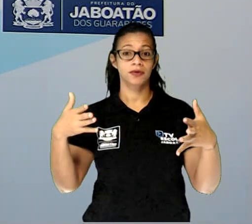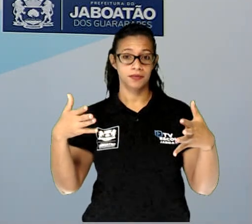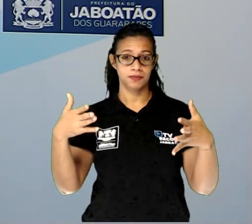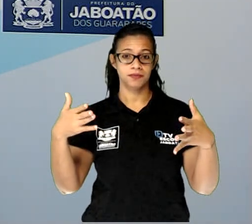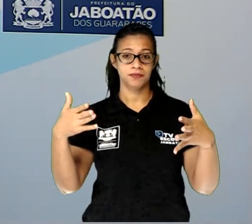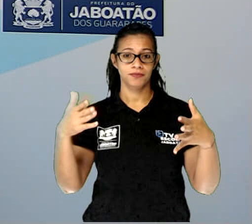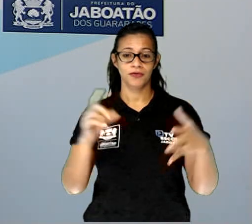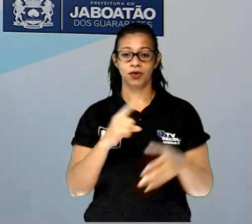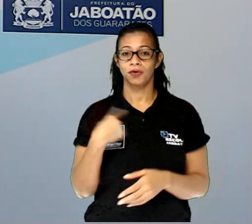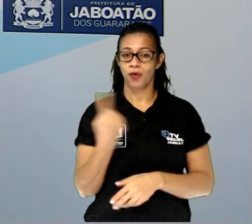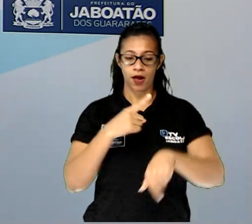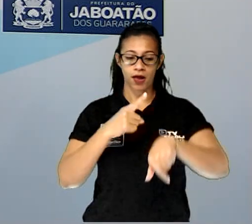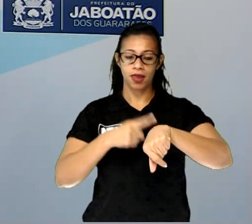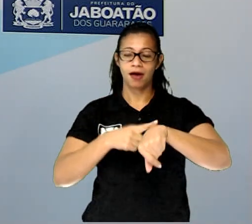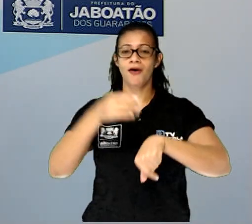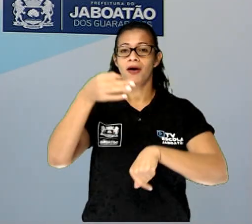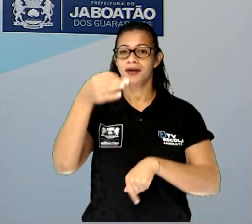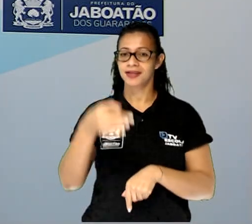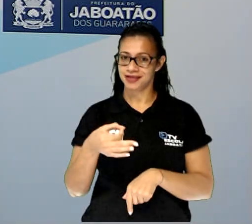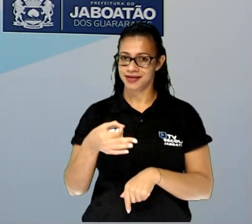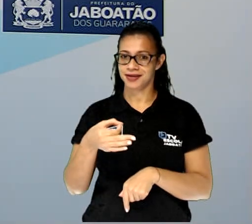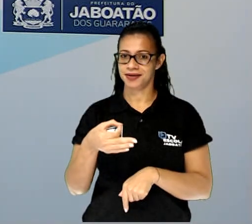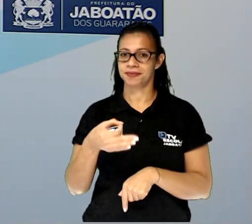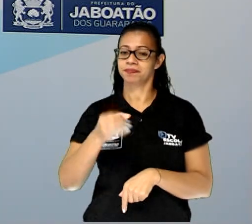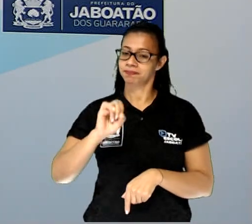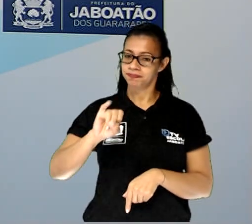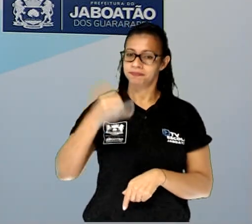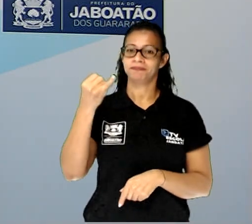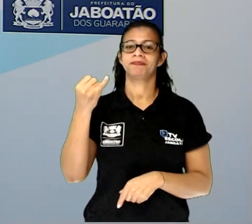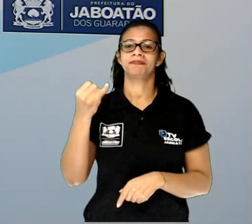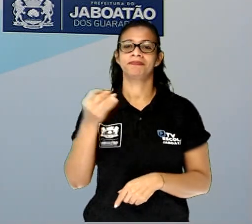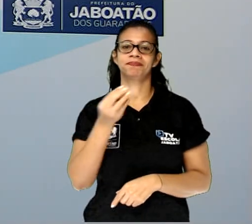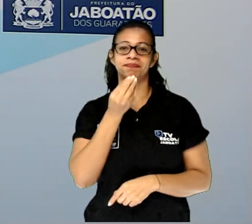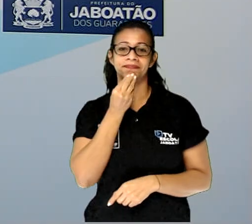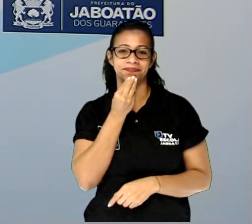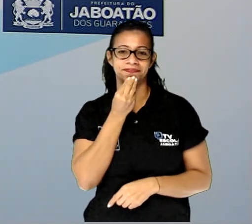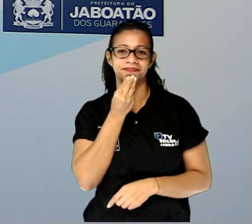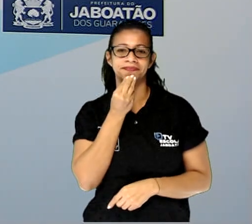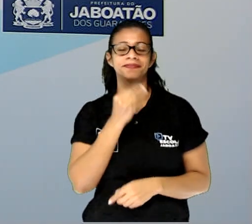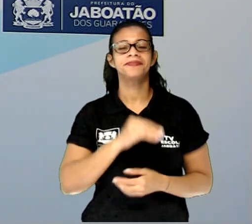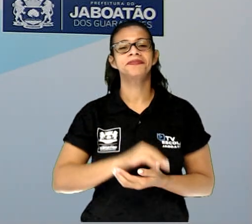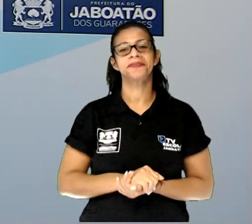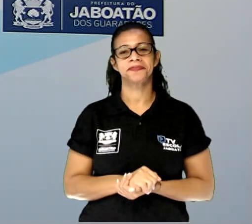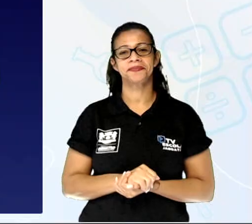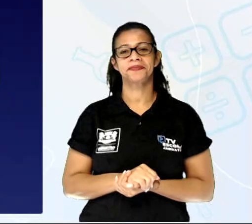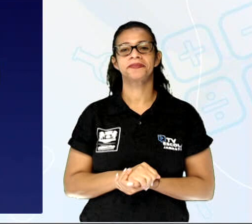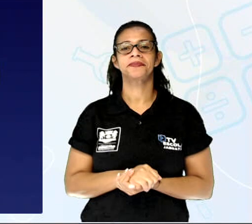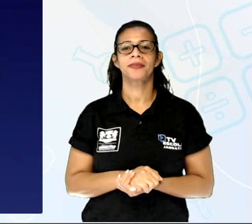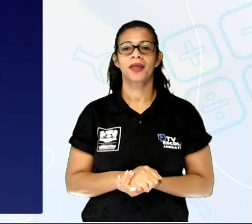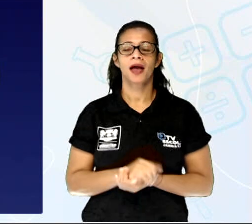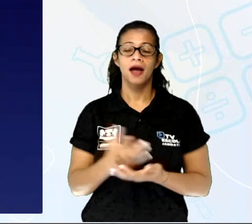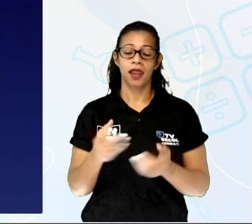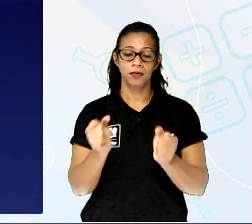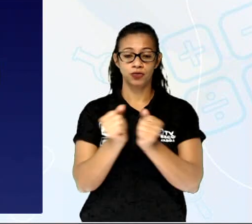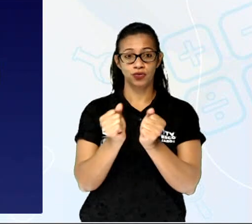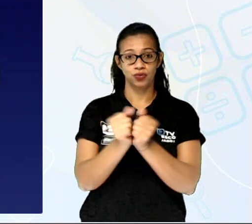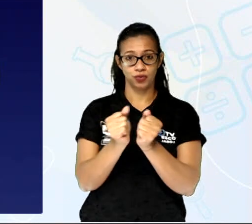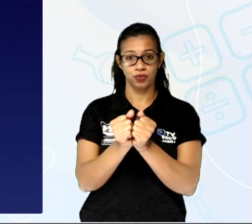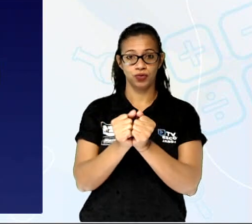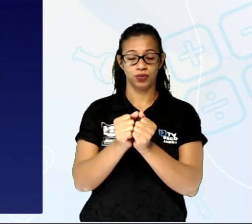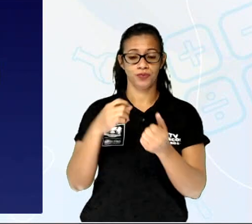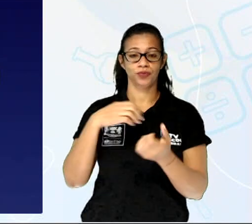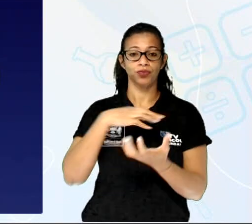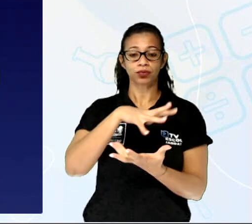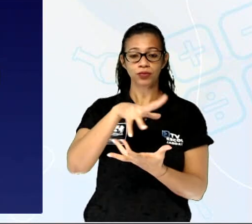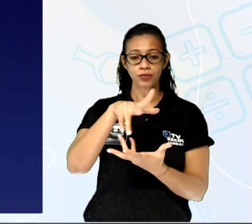hora certa ali para pegar essa oportunidade. Brincadeiras à parte, após a Terra, nós temos Marte. A gente tem um